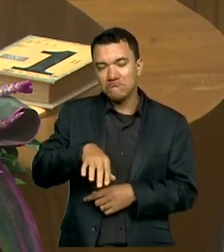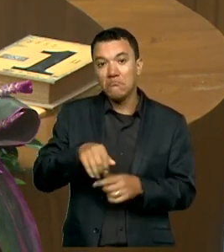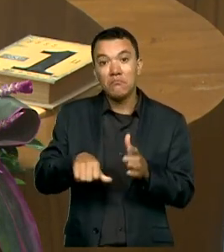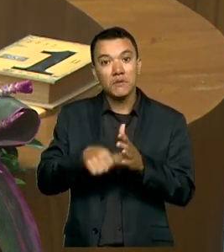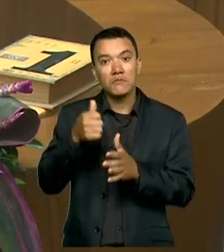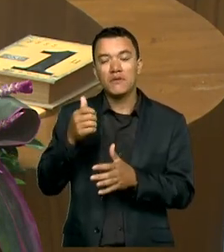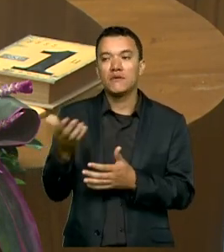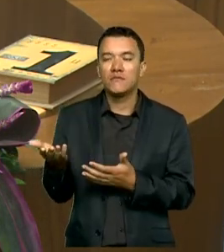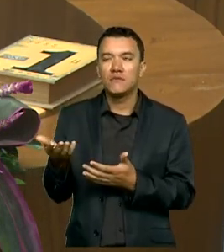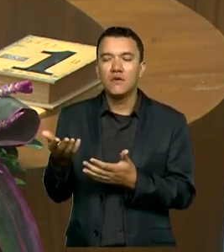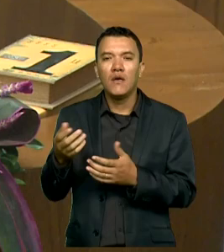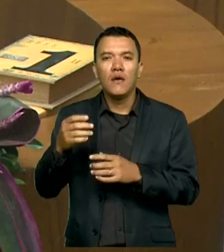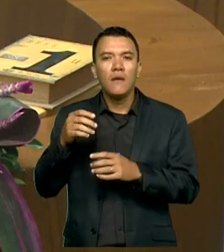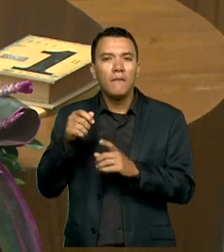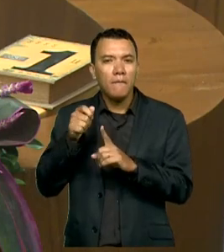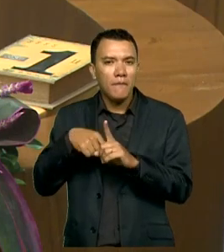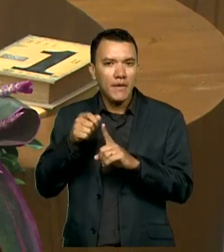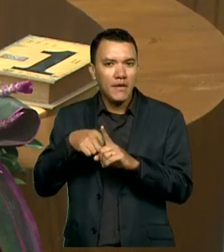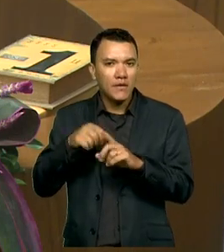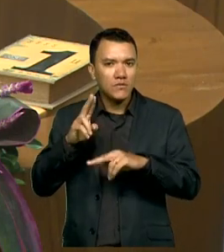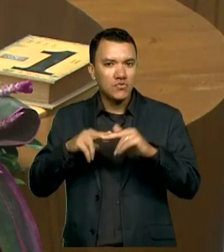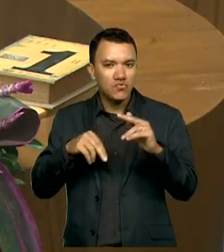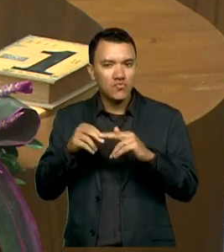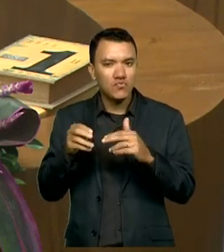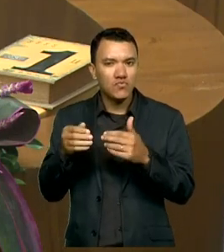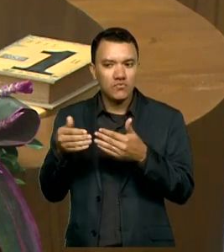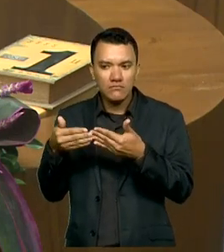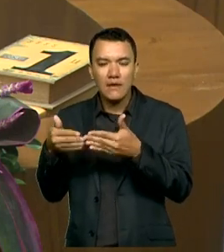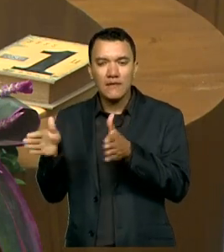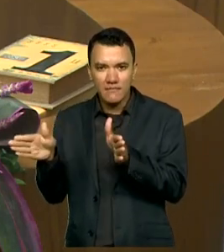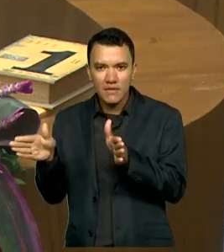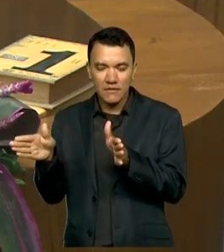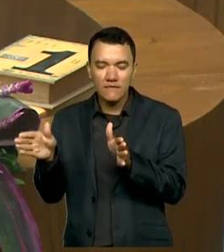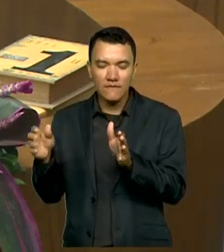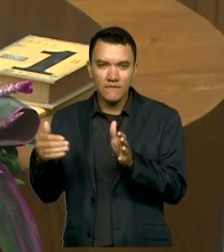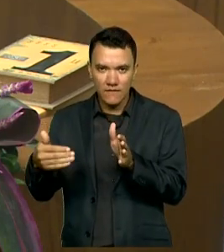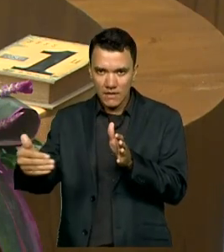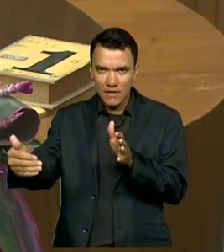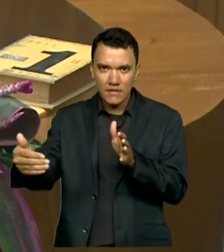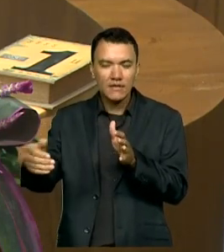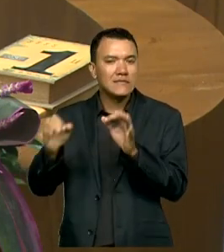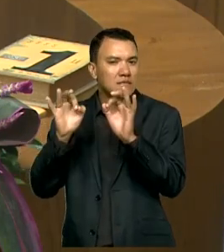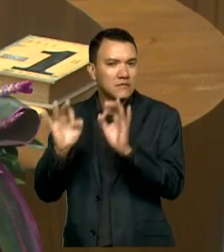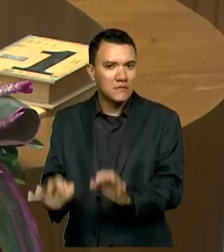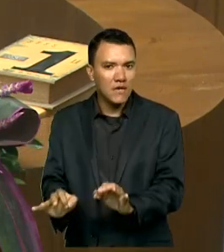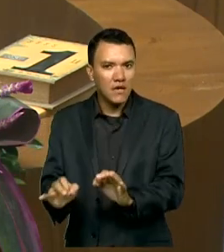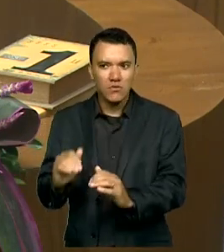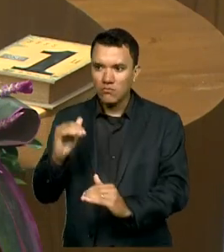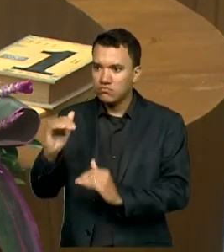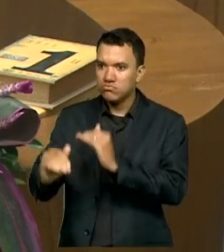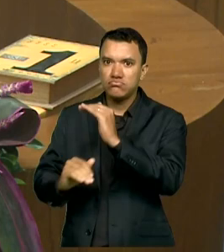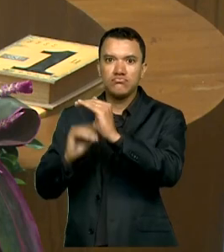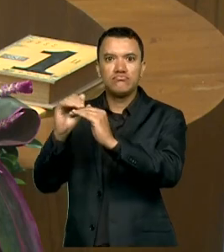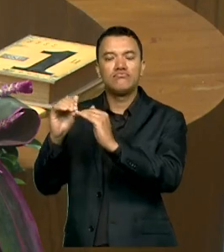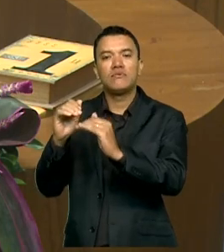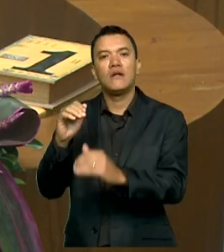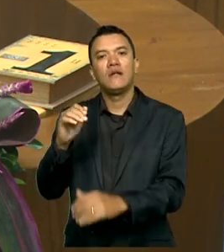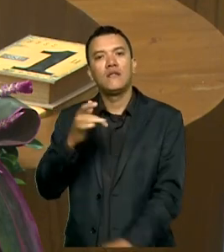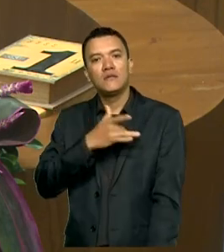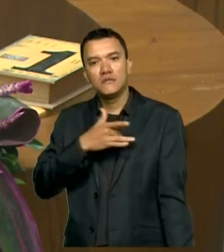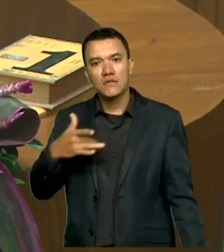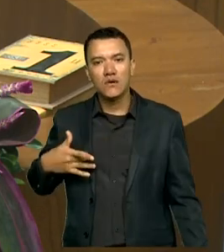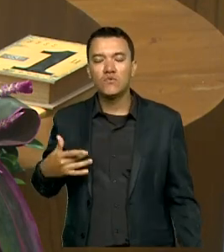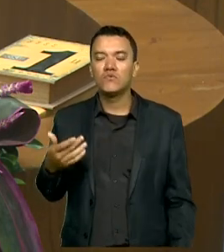ser inaugurado e com certeza vai ser um grande avanço também para a saúde de nossas